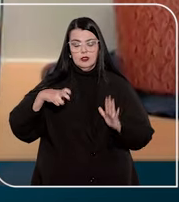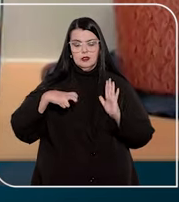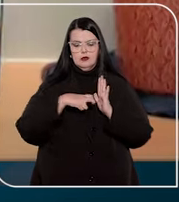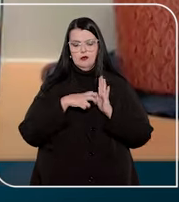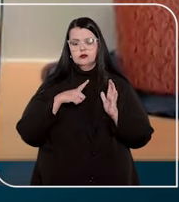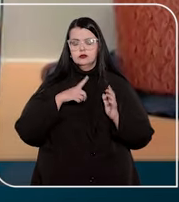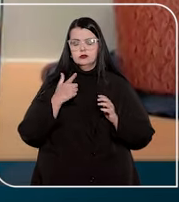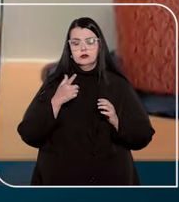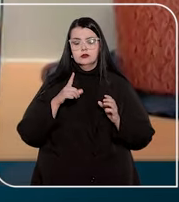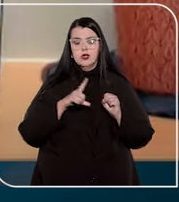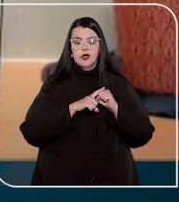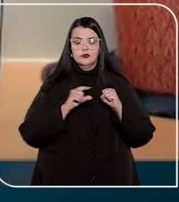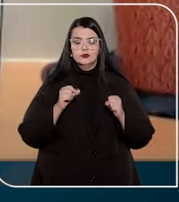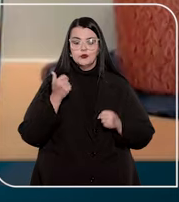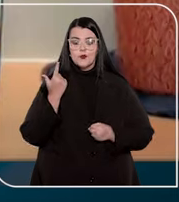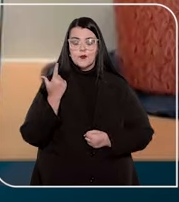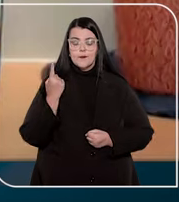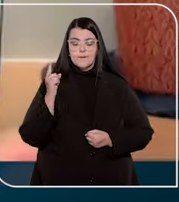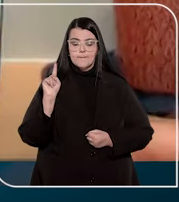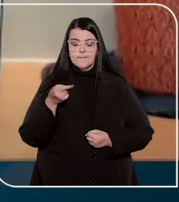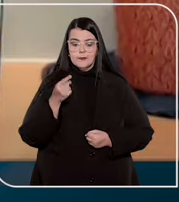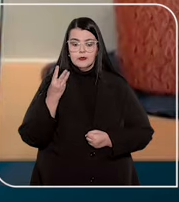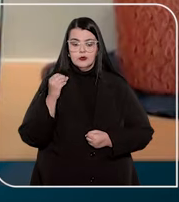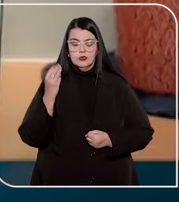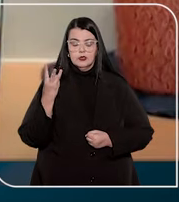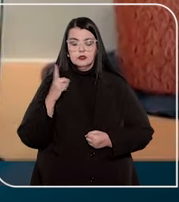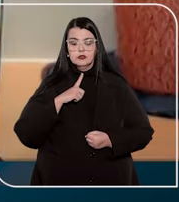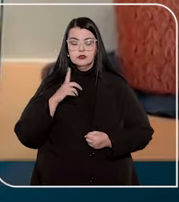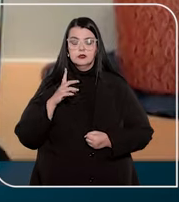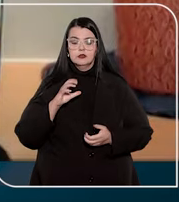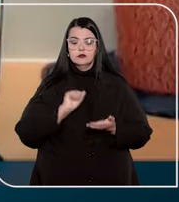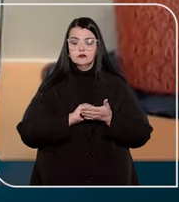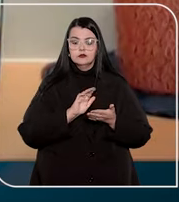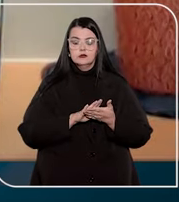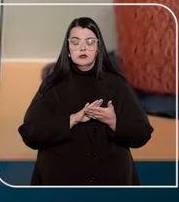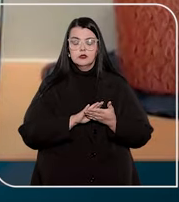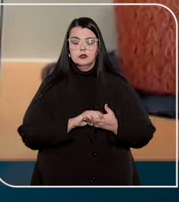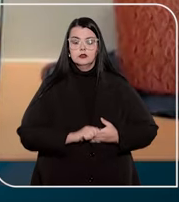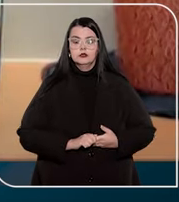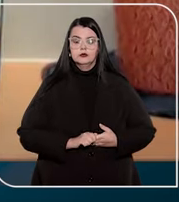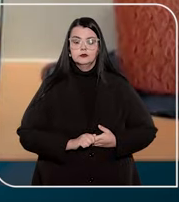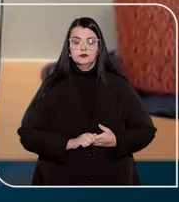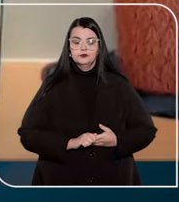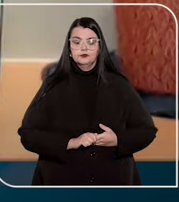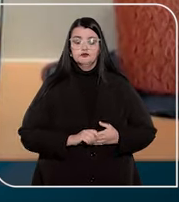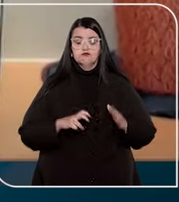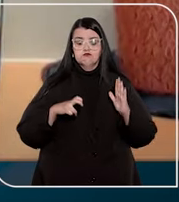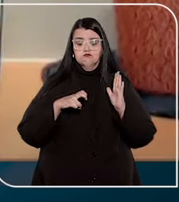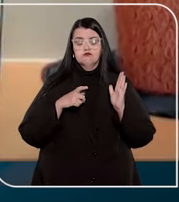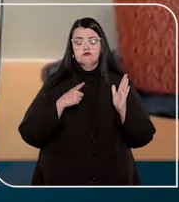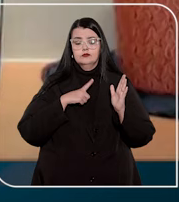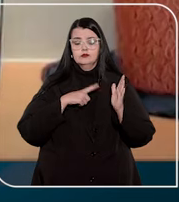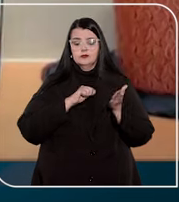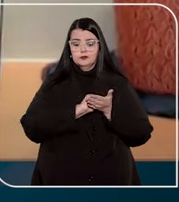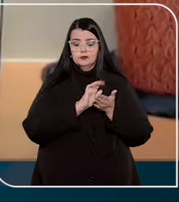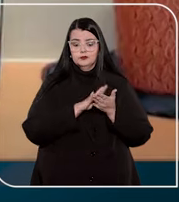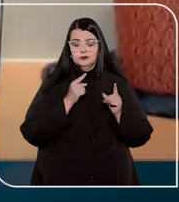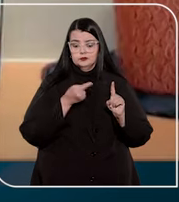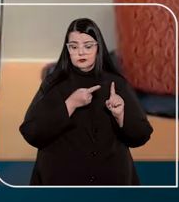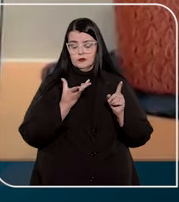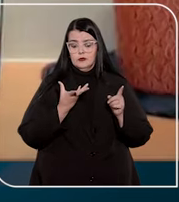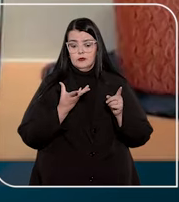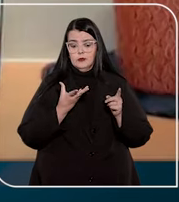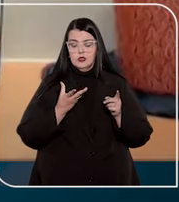Esse artigo 1003, parágrafo 5º, vai ser aplicado como subsidiária lá nos feitos penais. Só que com uma diferença.